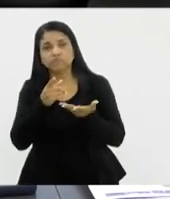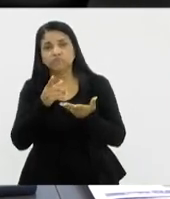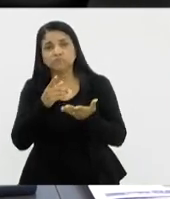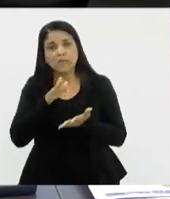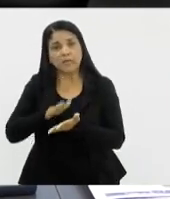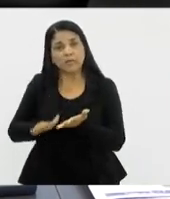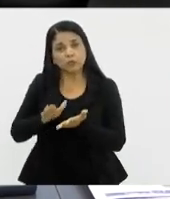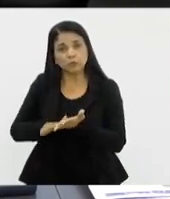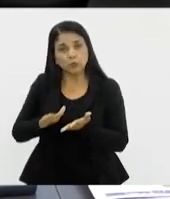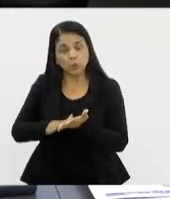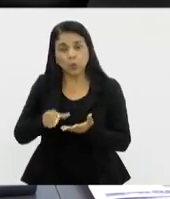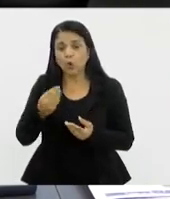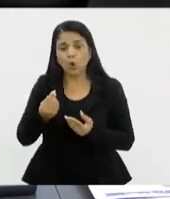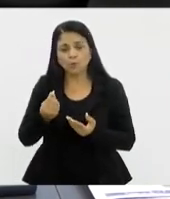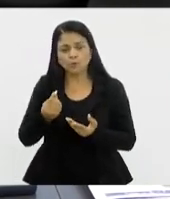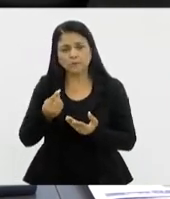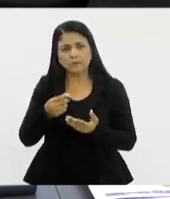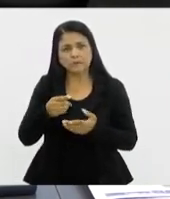relógio.